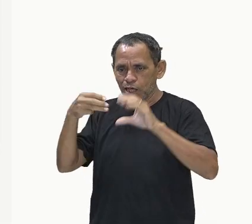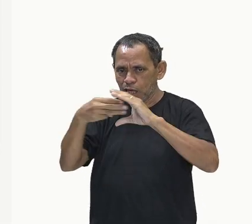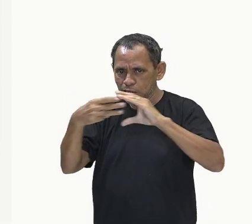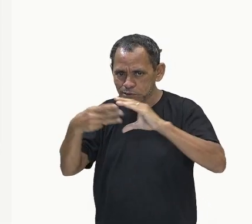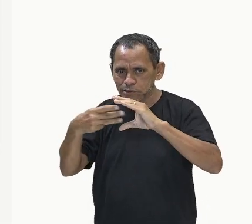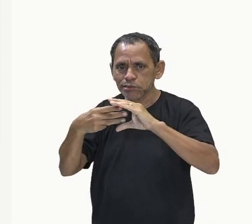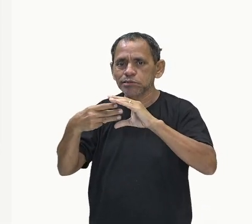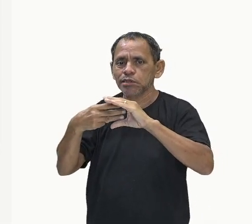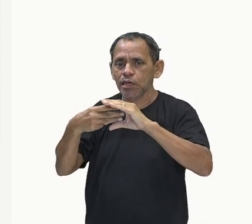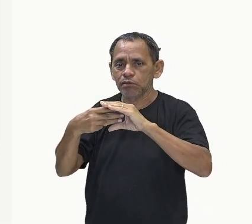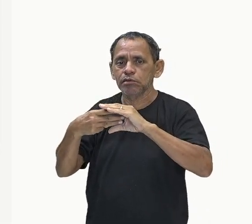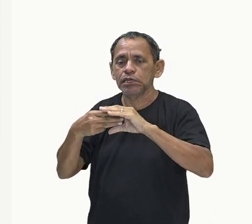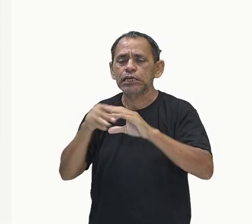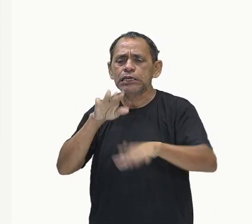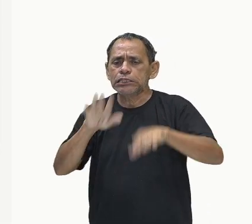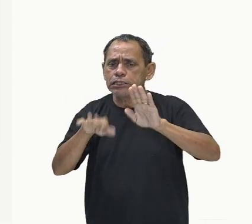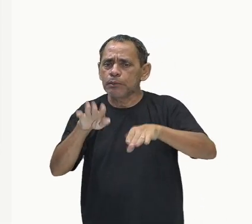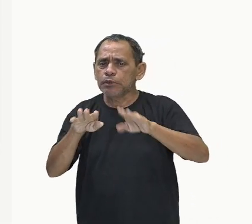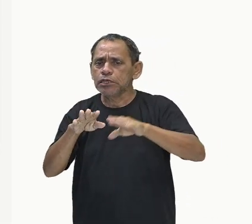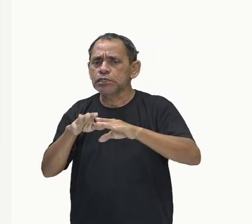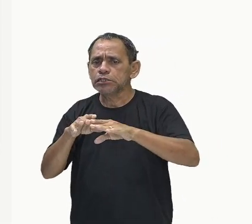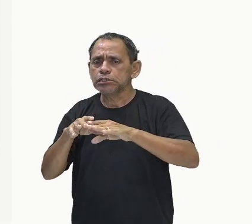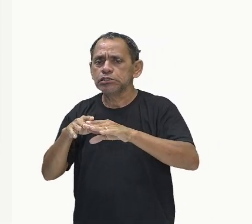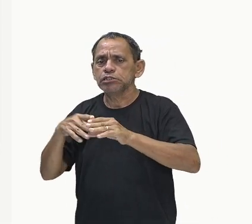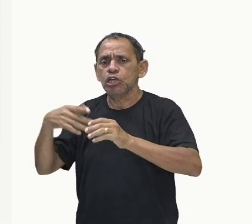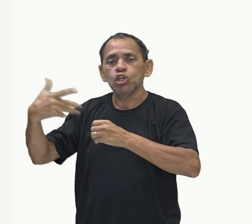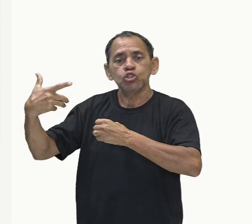ele está sendo injetado, e